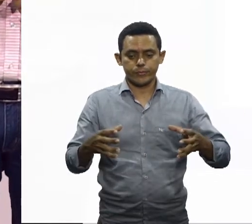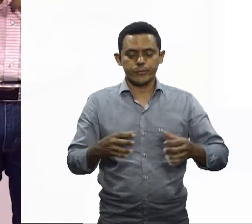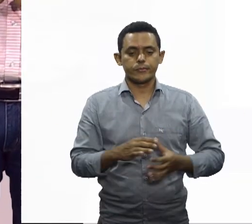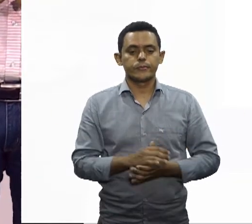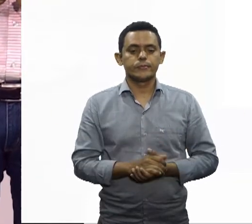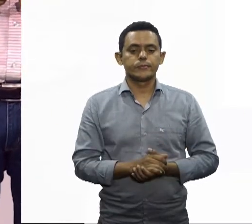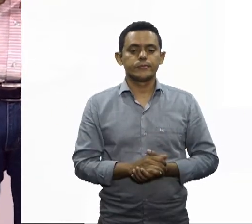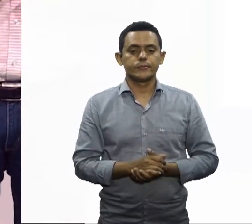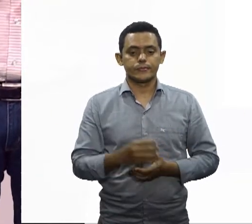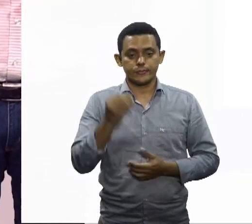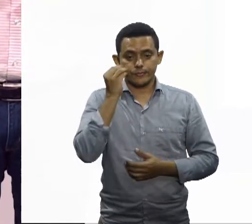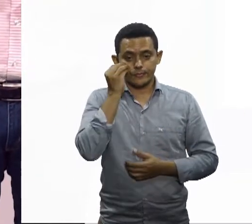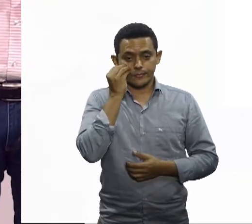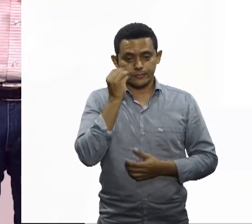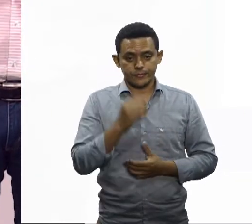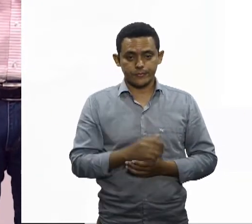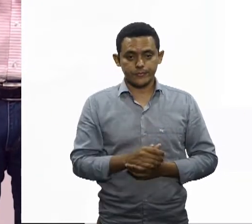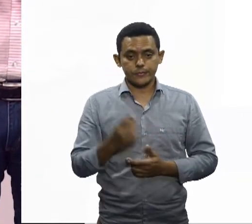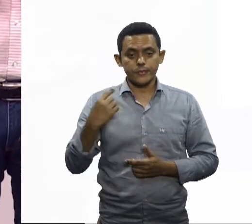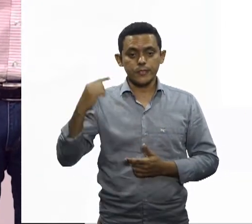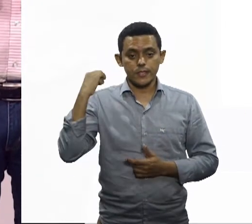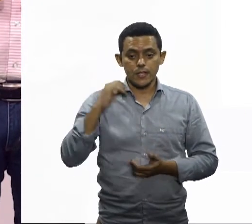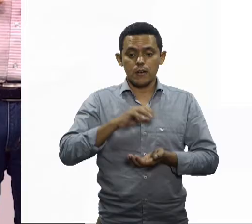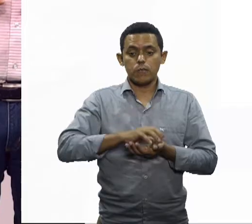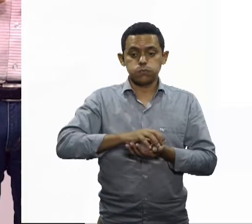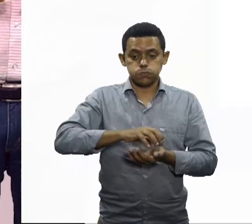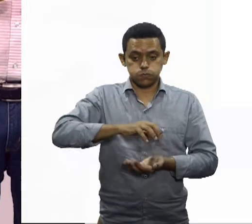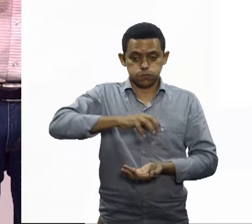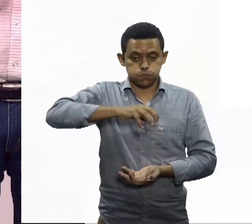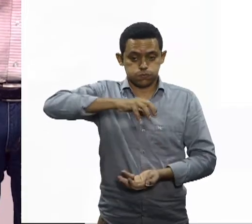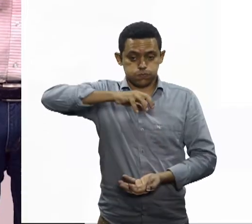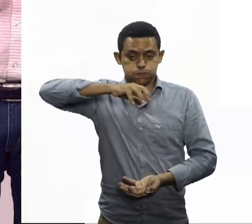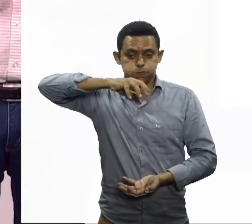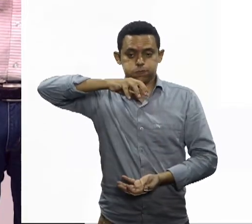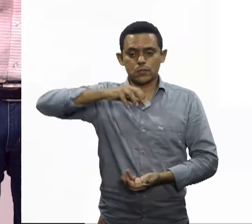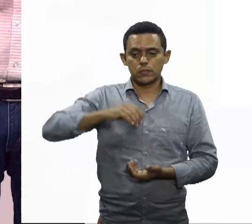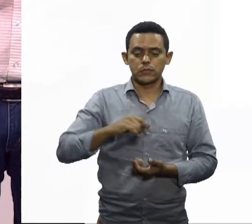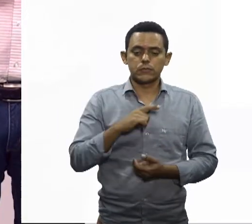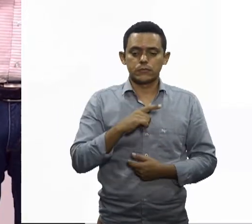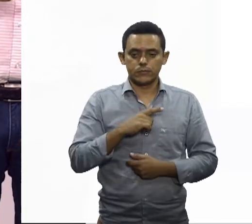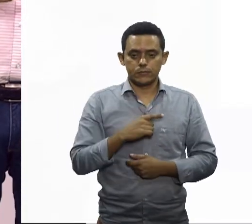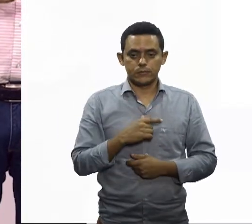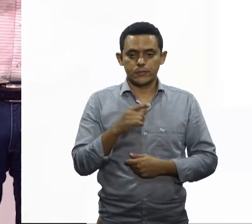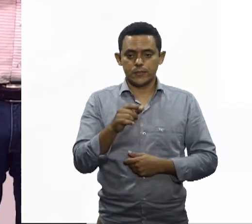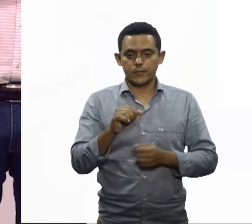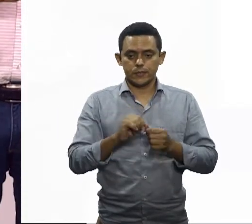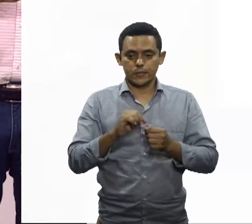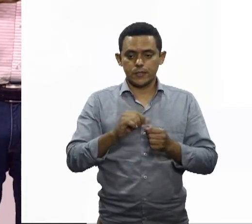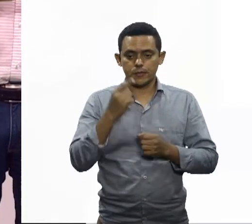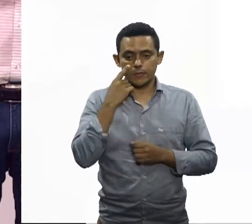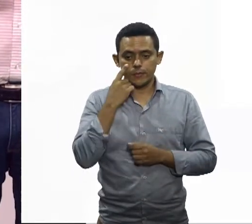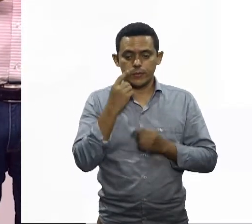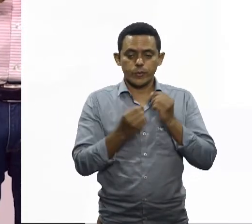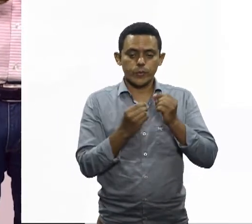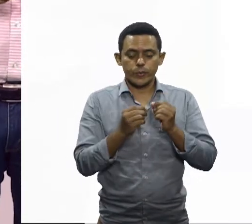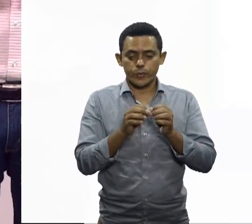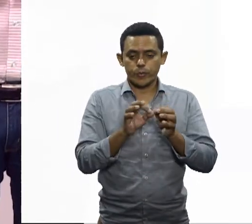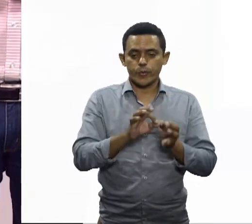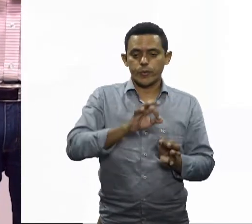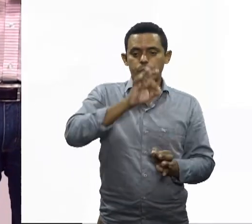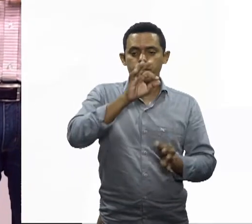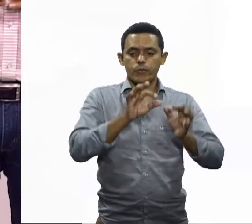de volume em que você transformava as unidades de metro, ou decímetro, ou